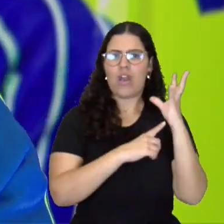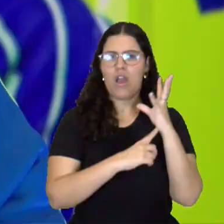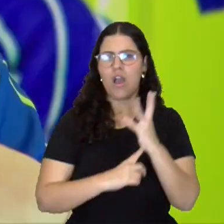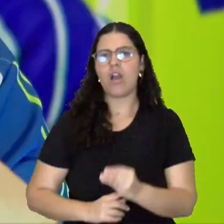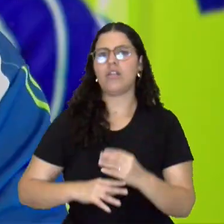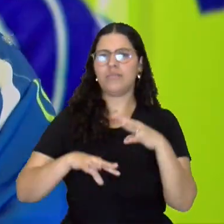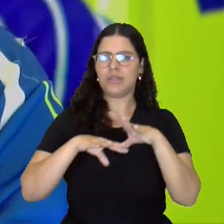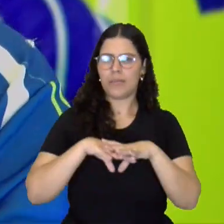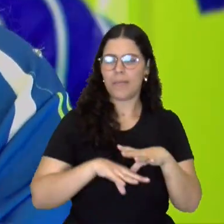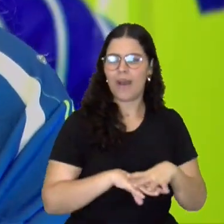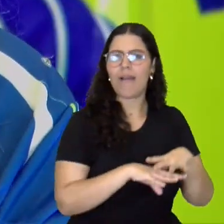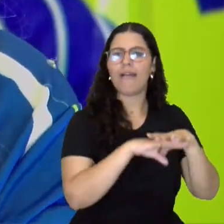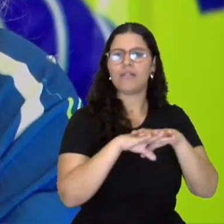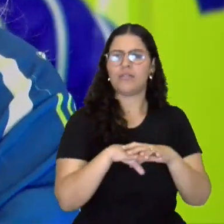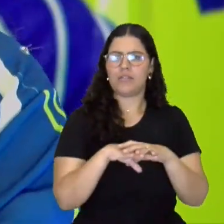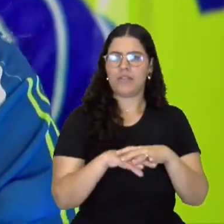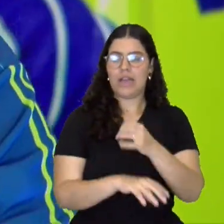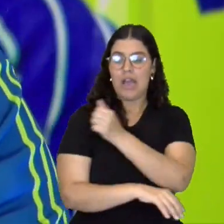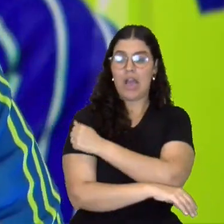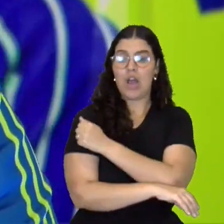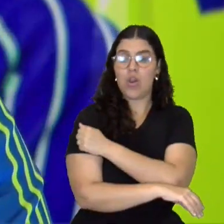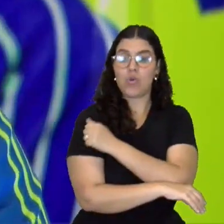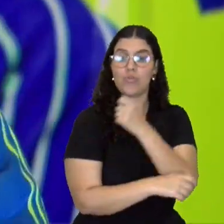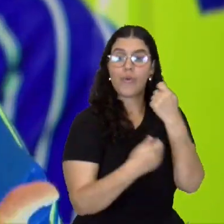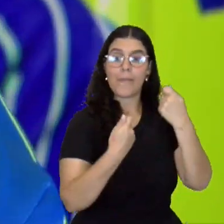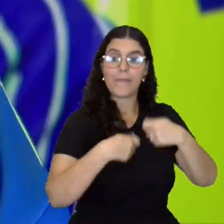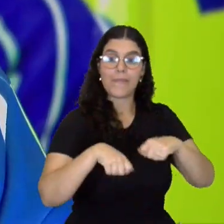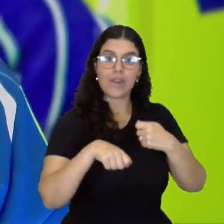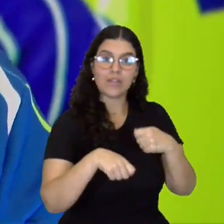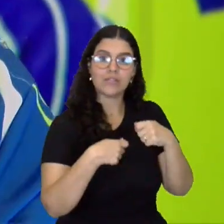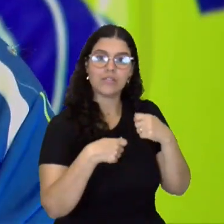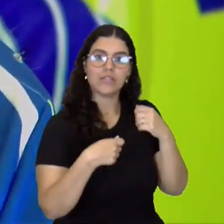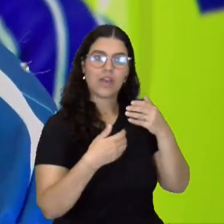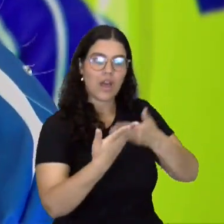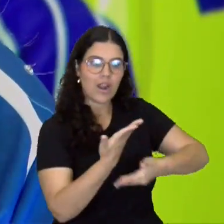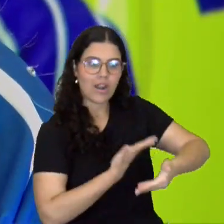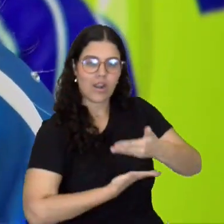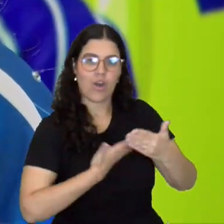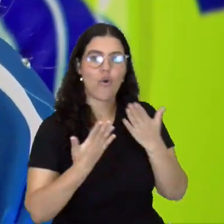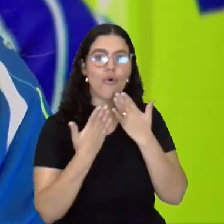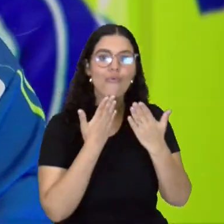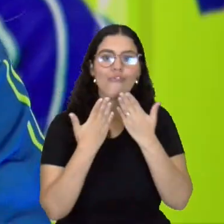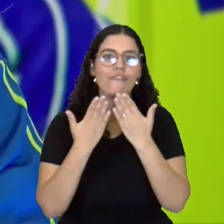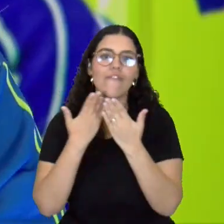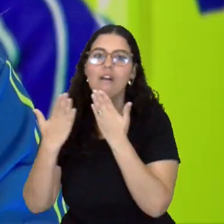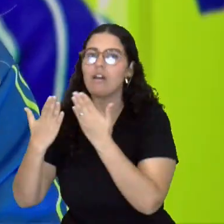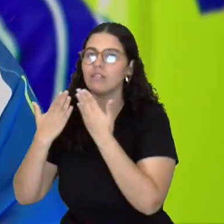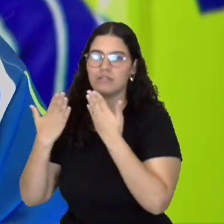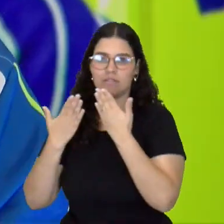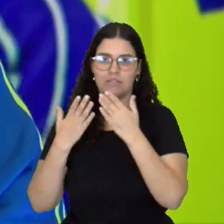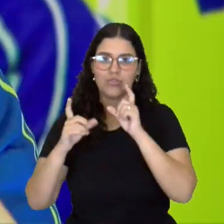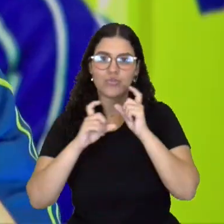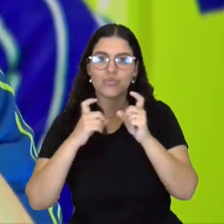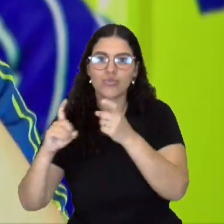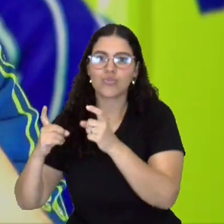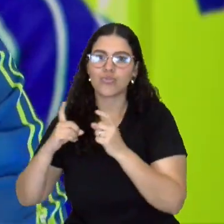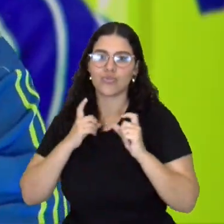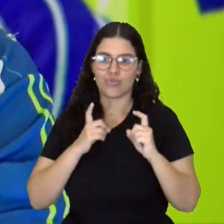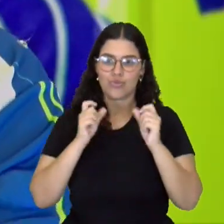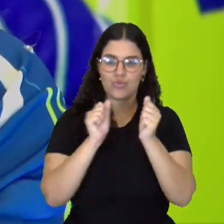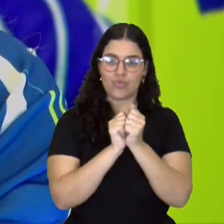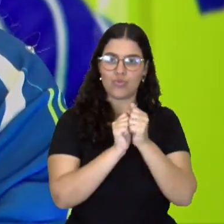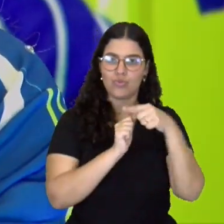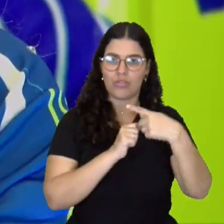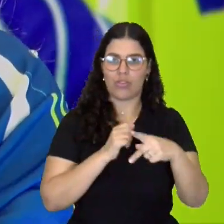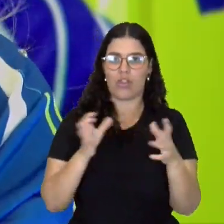nossos estudantes têm que trocar, conversar com a equipe, que isso é muito importante, essa troca que ele tem. Aí ele vê